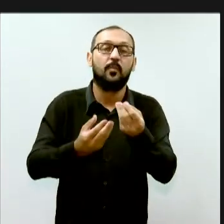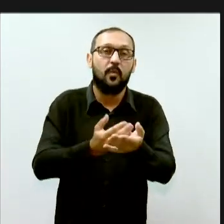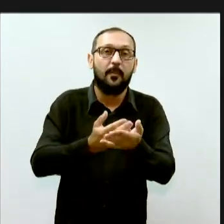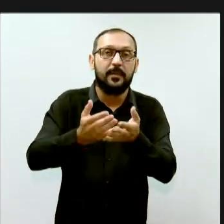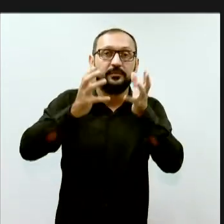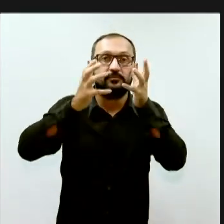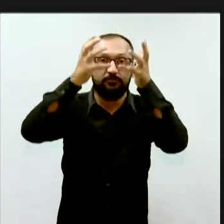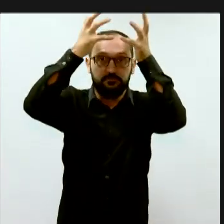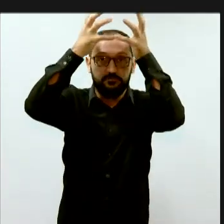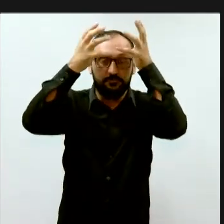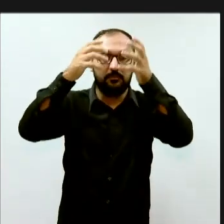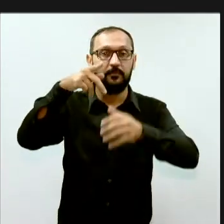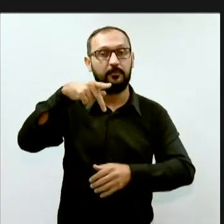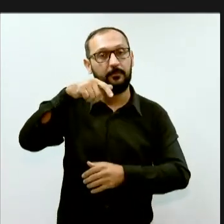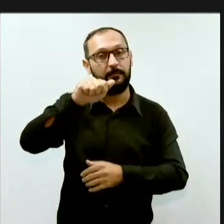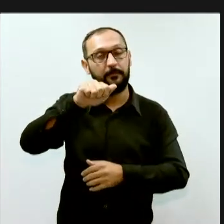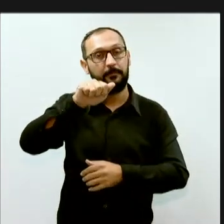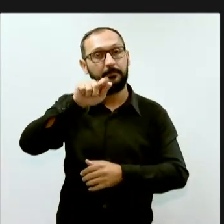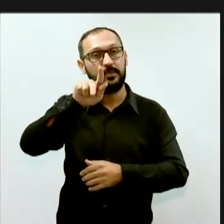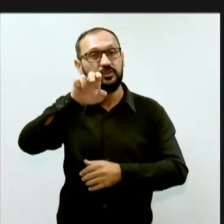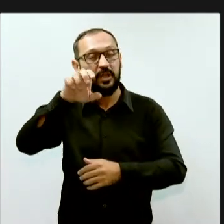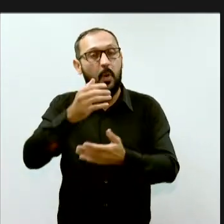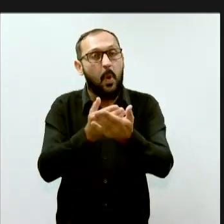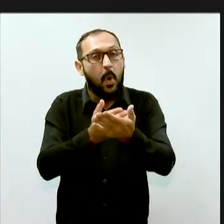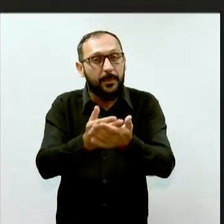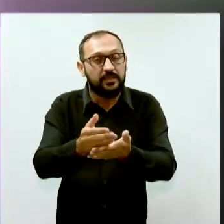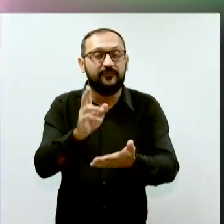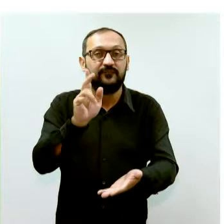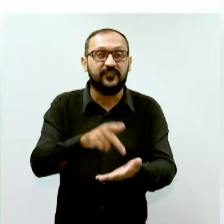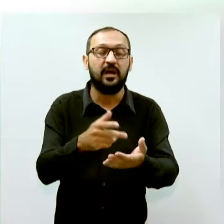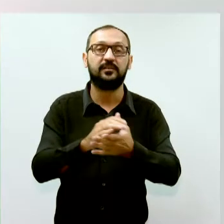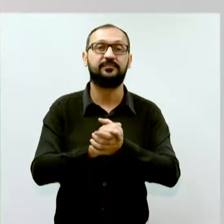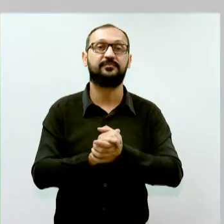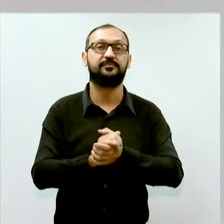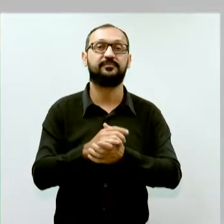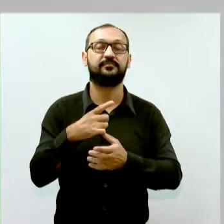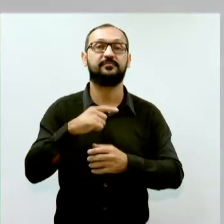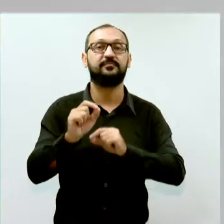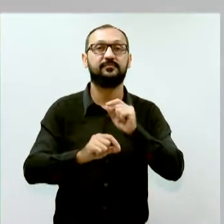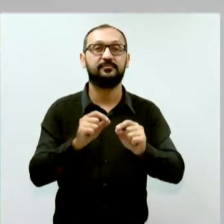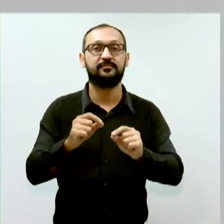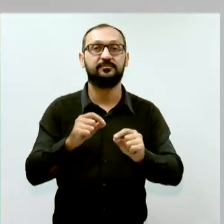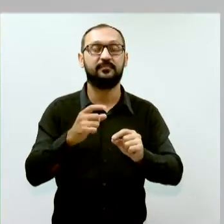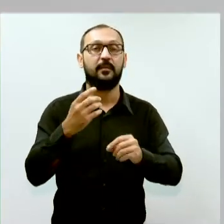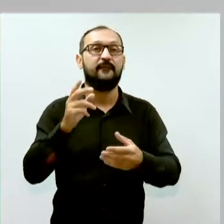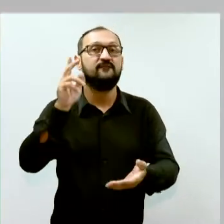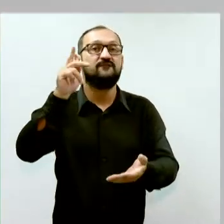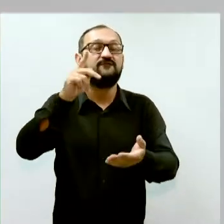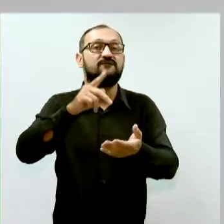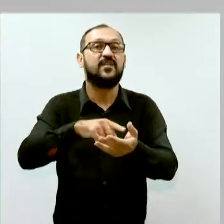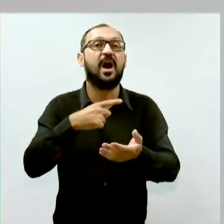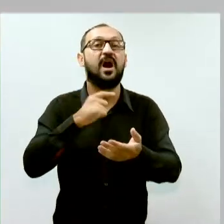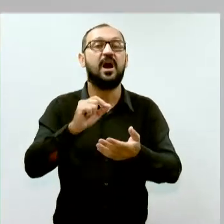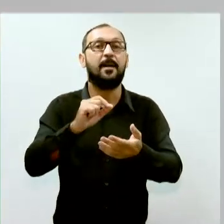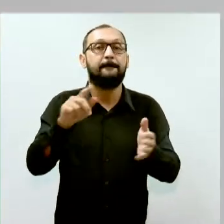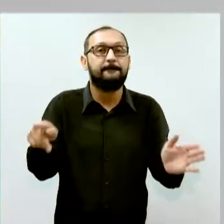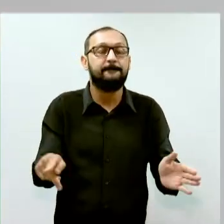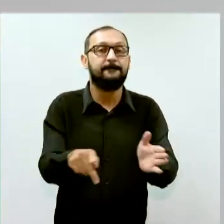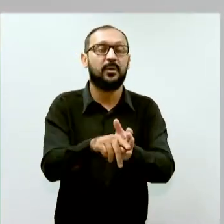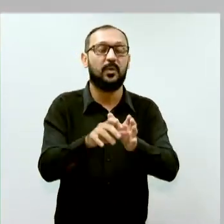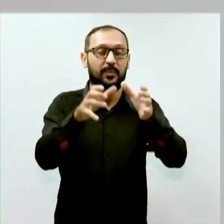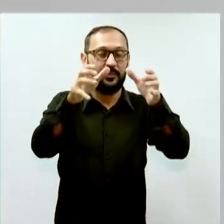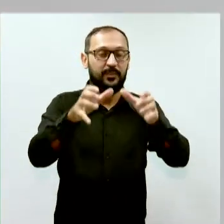do pajé, né, o começo de tudo, né, para se chegar ao auge de ser realmente o pajé